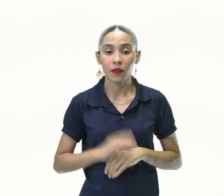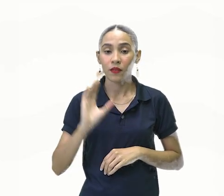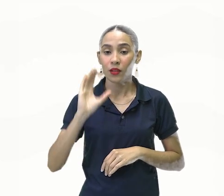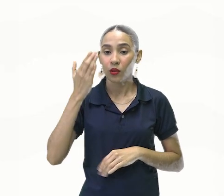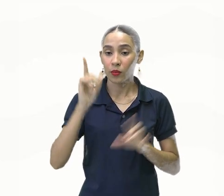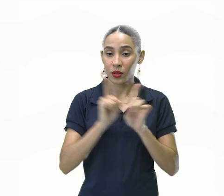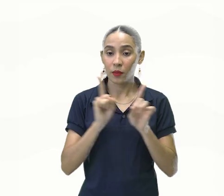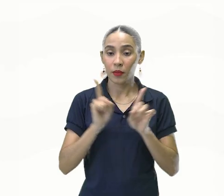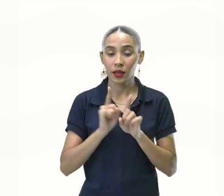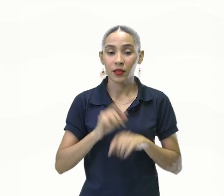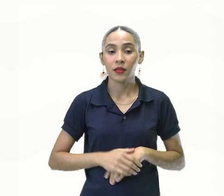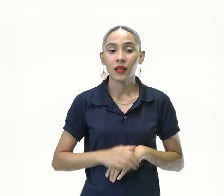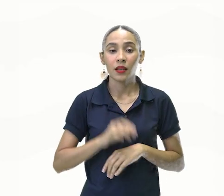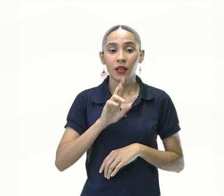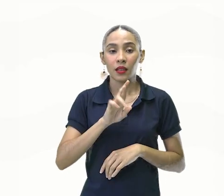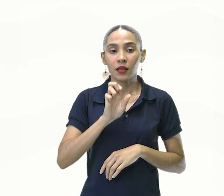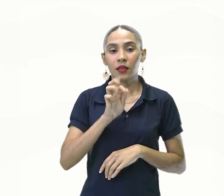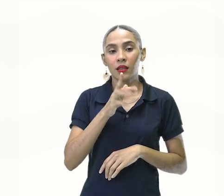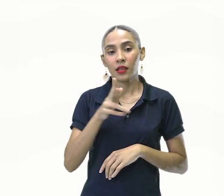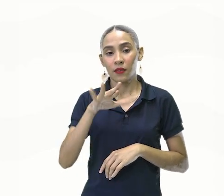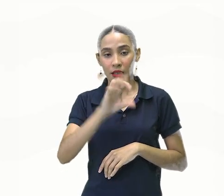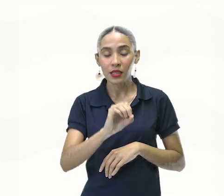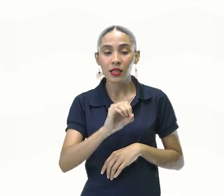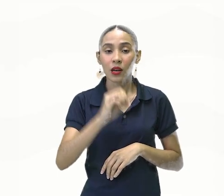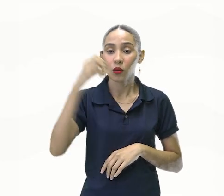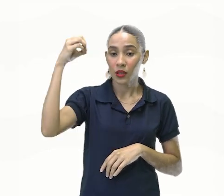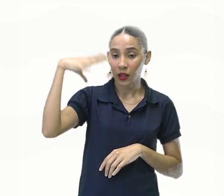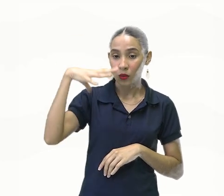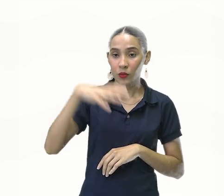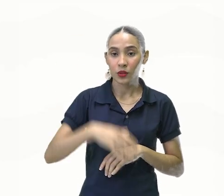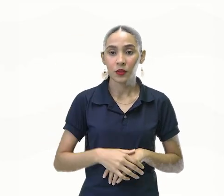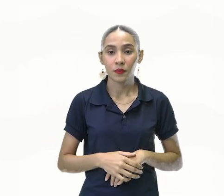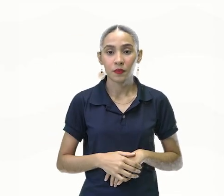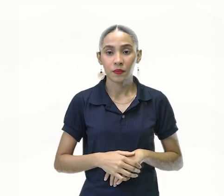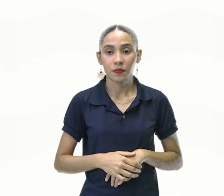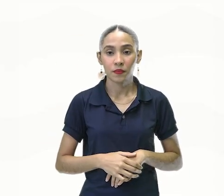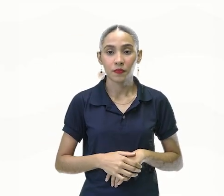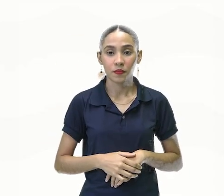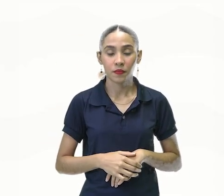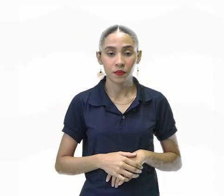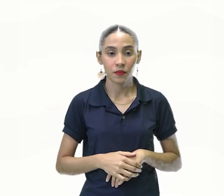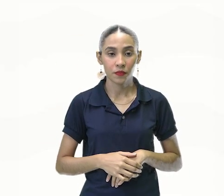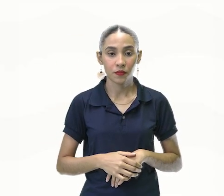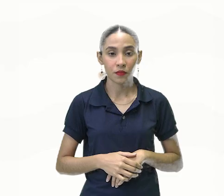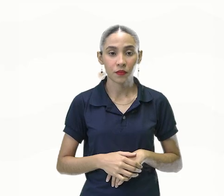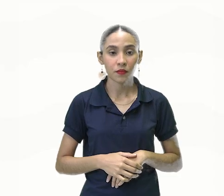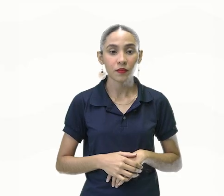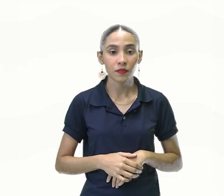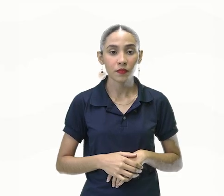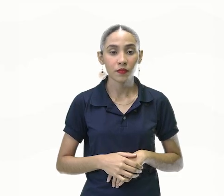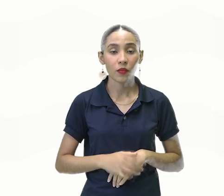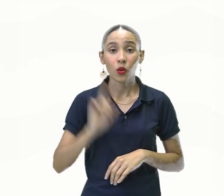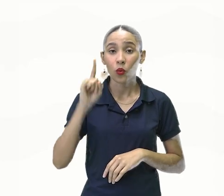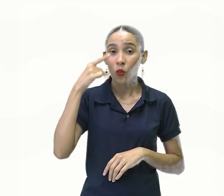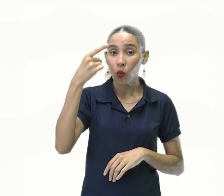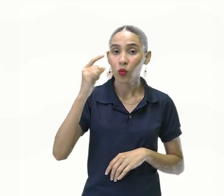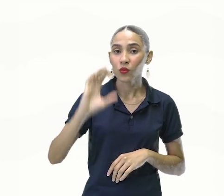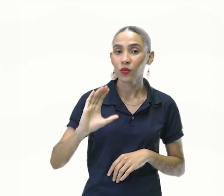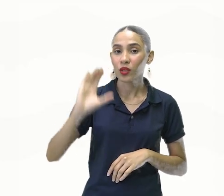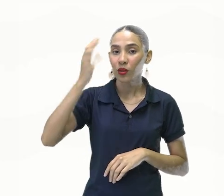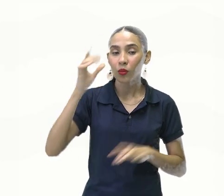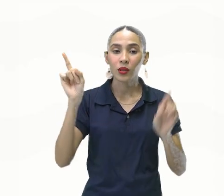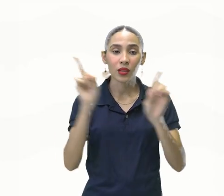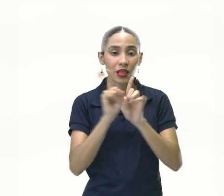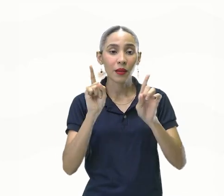é chamado esse fenômeno de refração da luz. Aí você tem, ó,